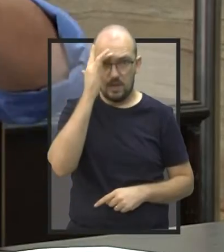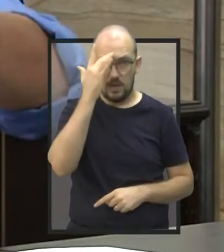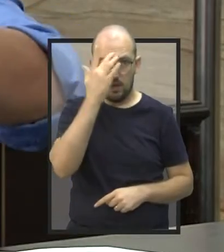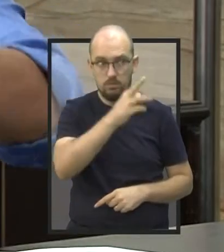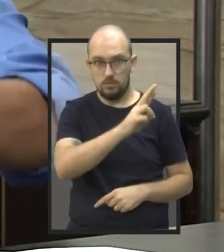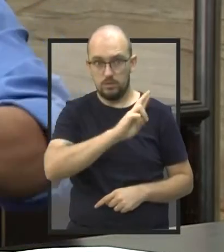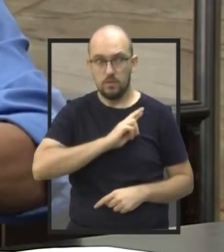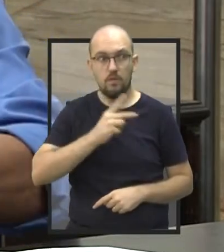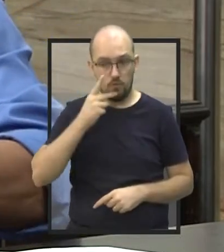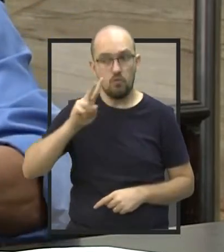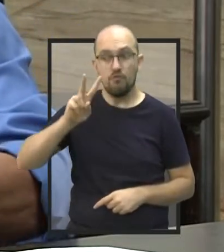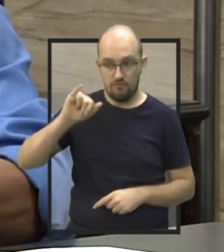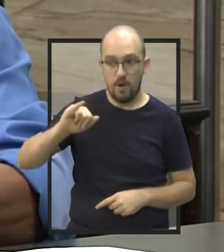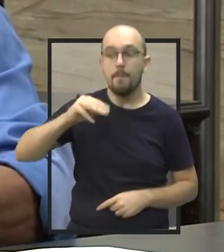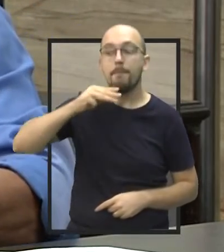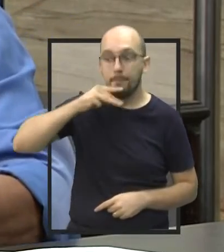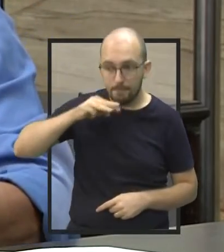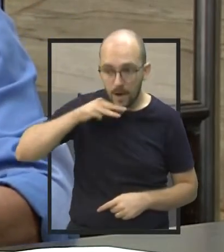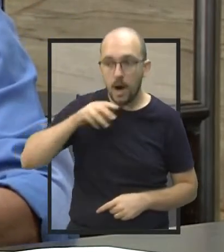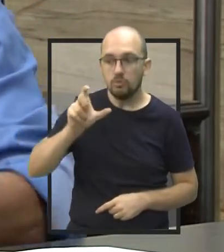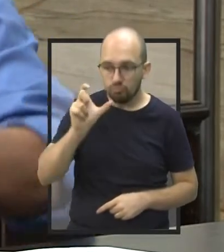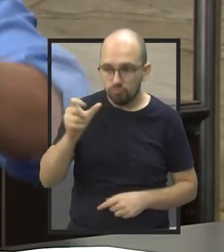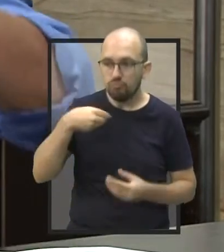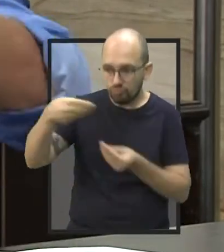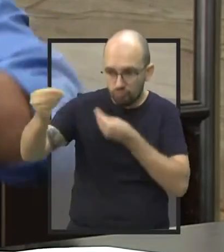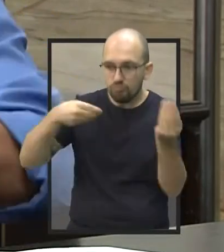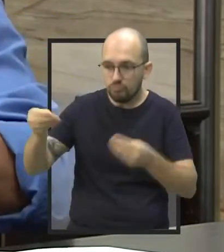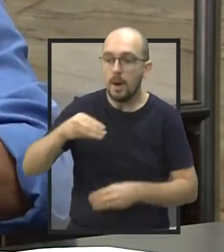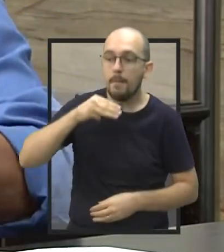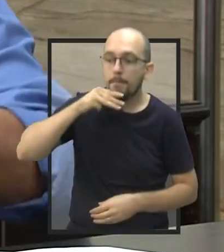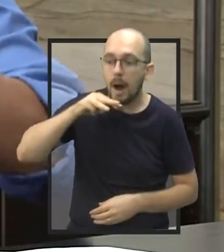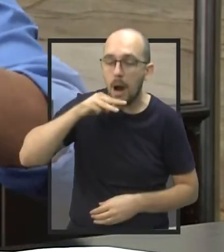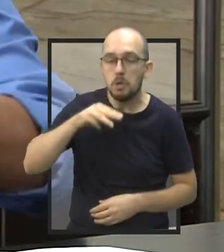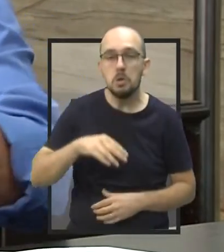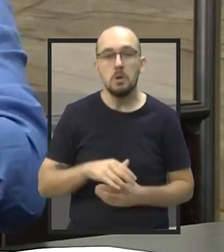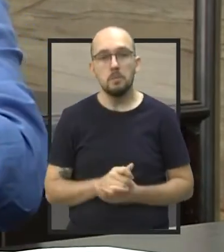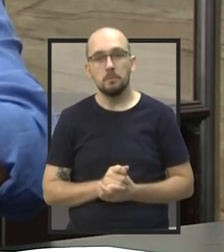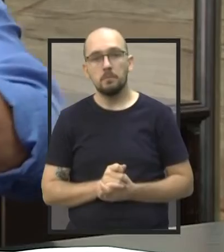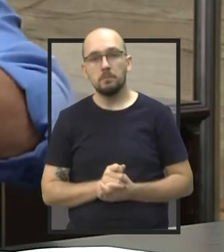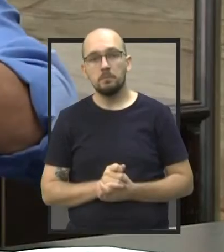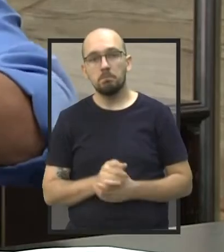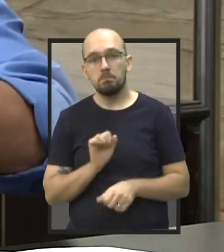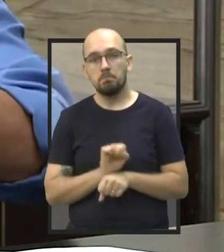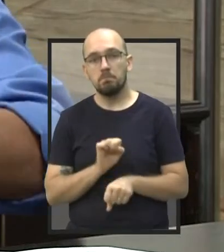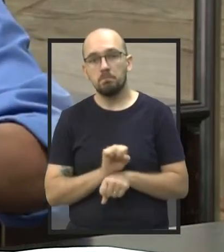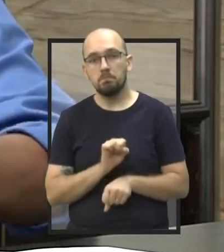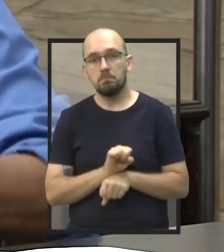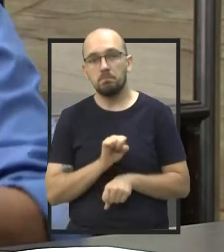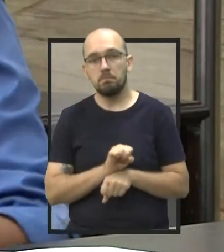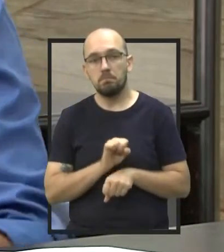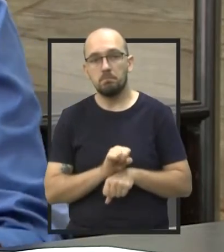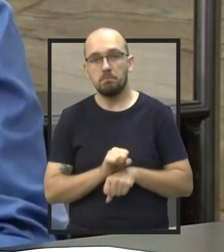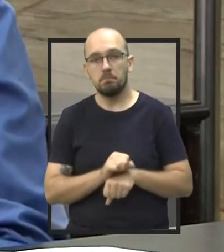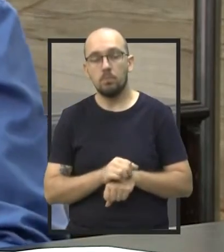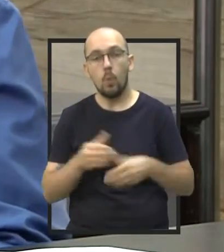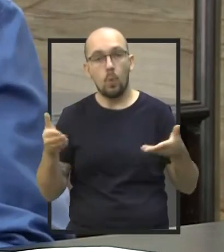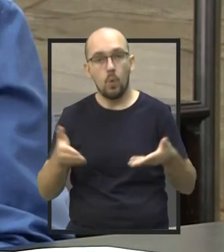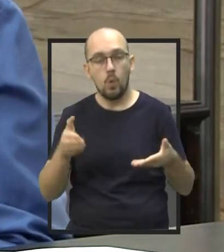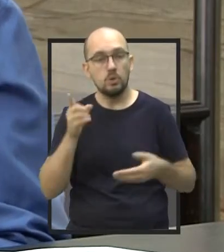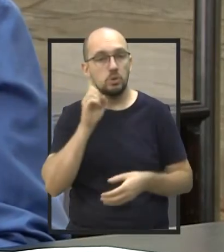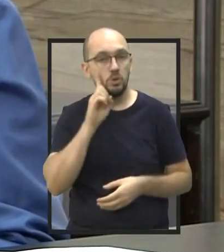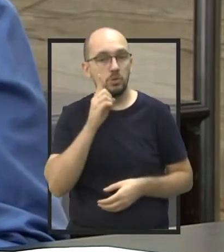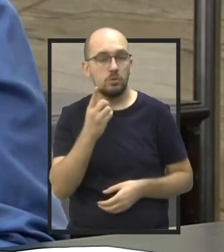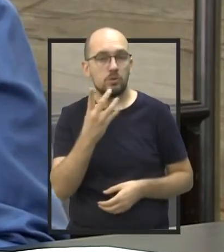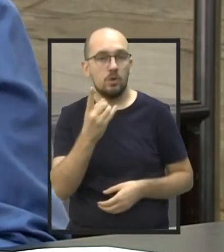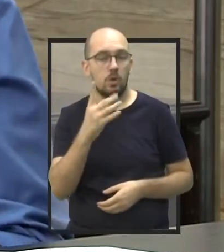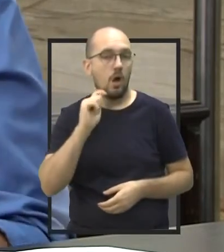requerimento que em março estariam providenciando as carteiras. E infelizmente nós estamos já no dia 14 de abril e até